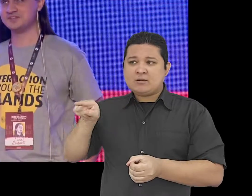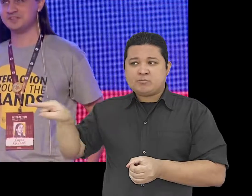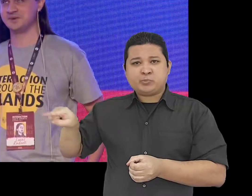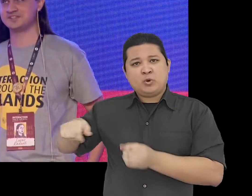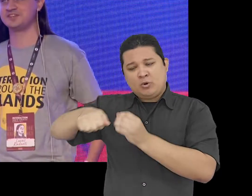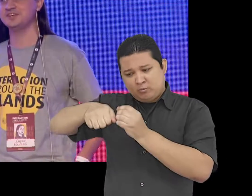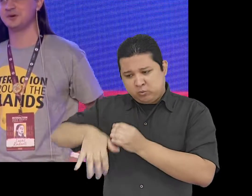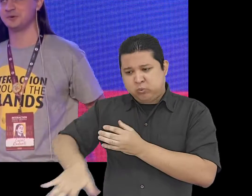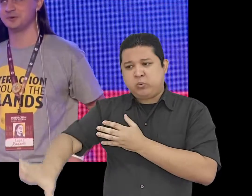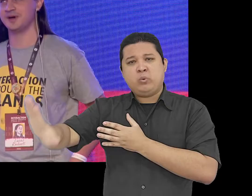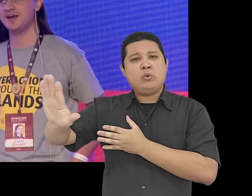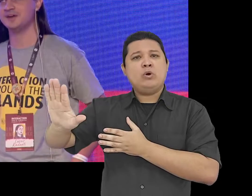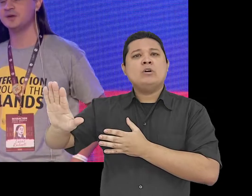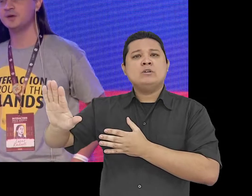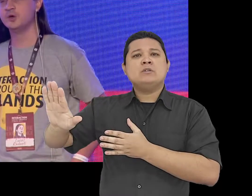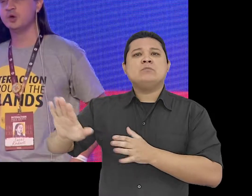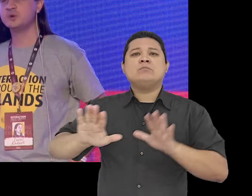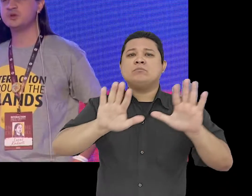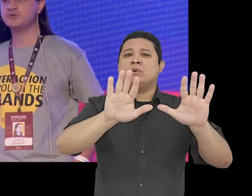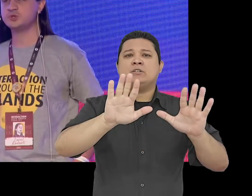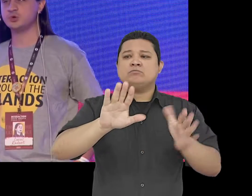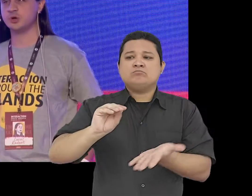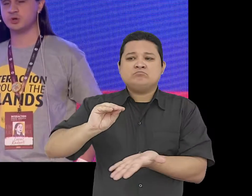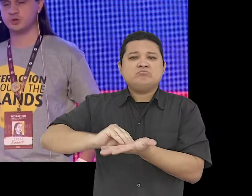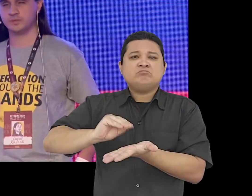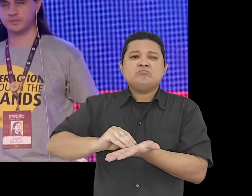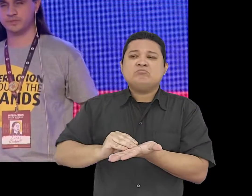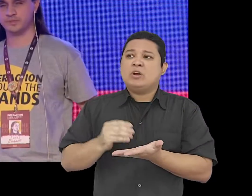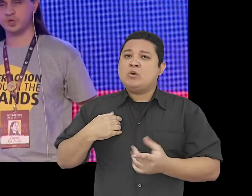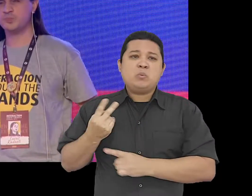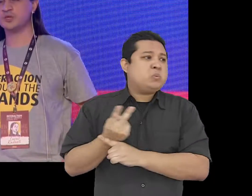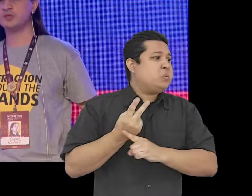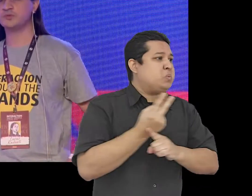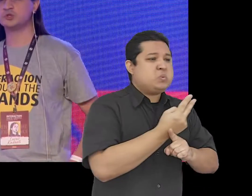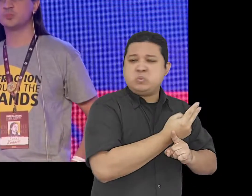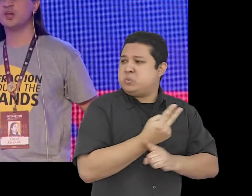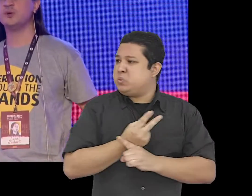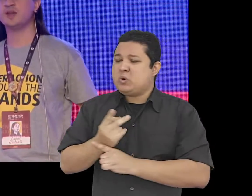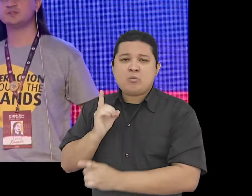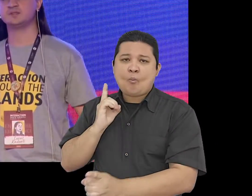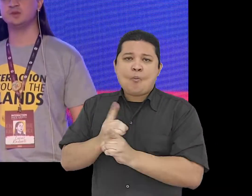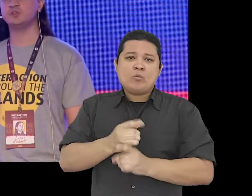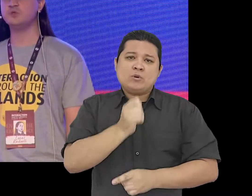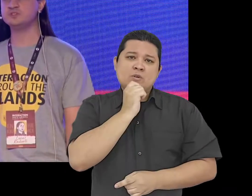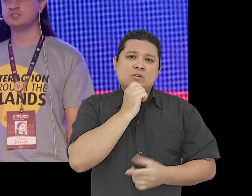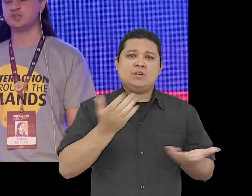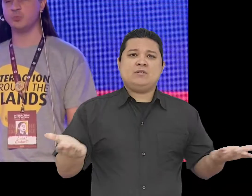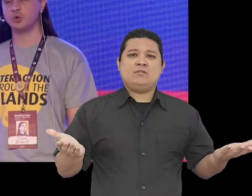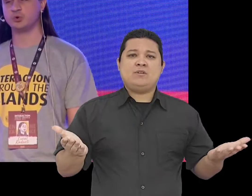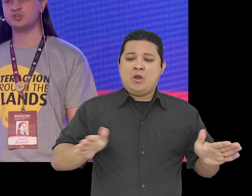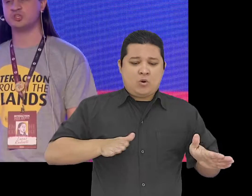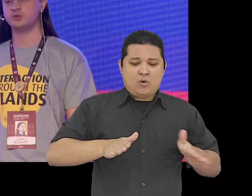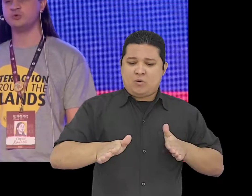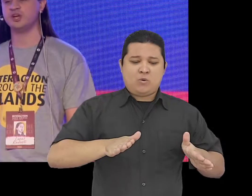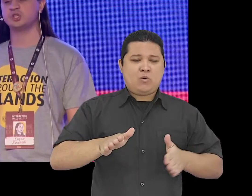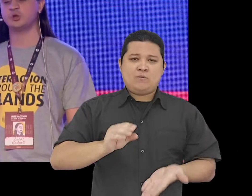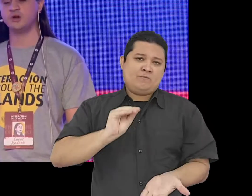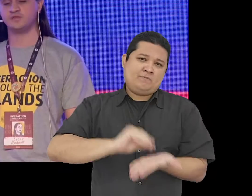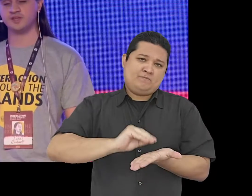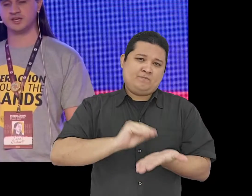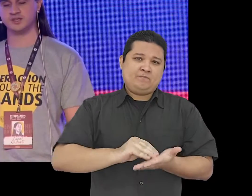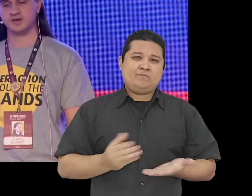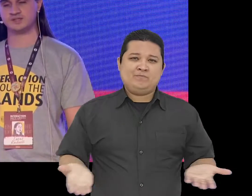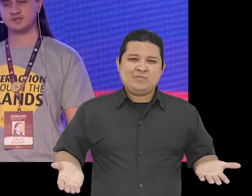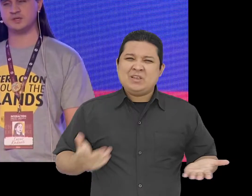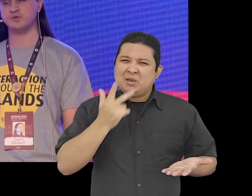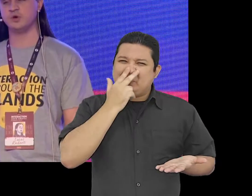bem escondida, mas tinha em algum lugar. Mas não funcionou. E por que não funcionou? Porque ele não era acessível. E talvez seja até um pouco